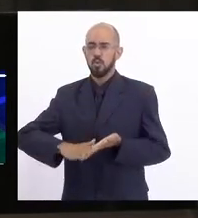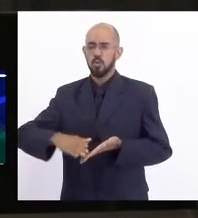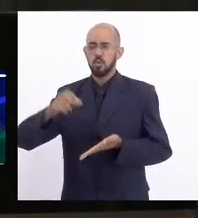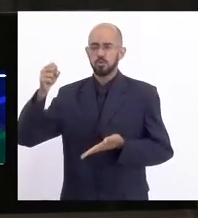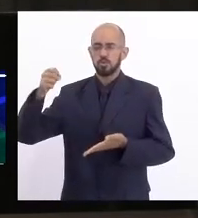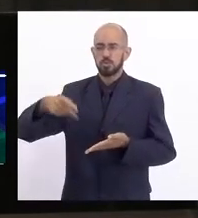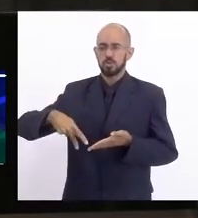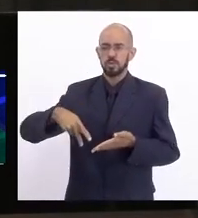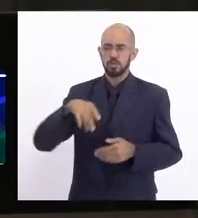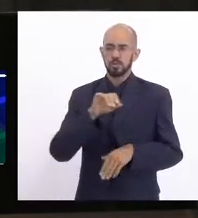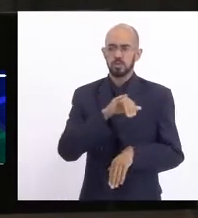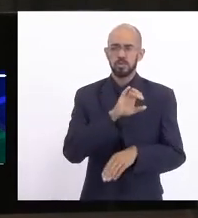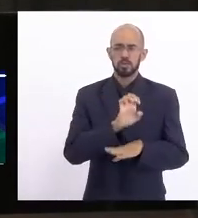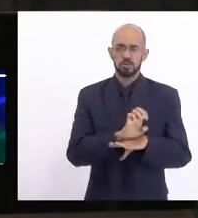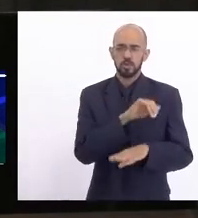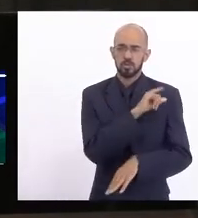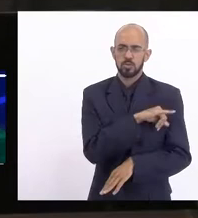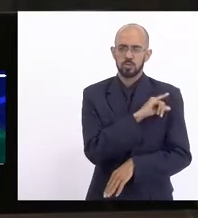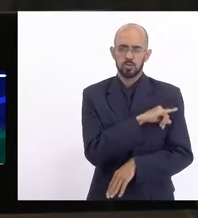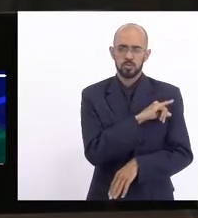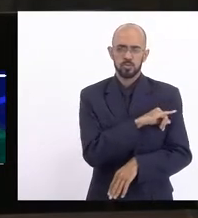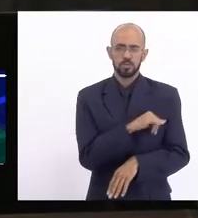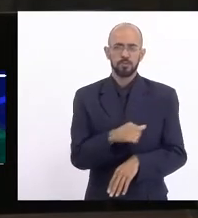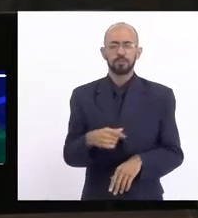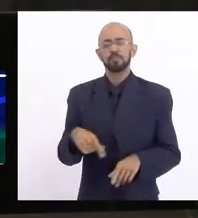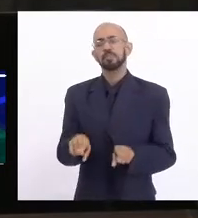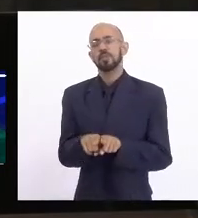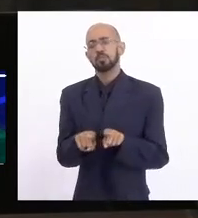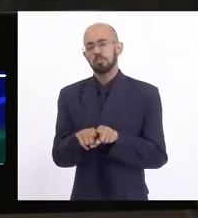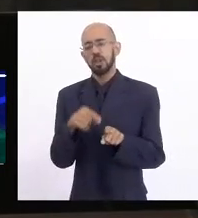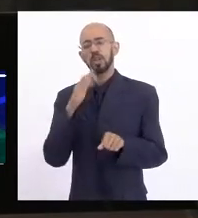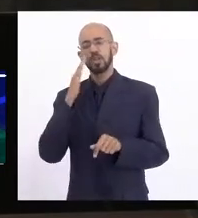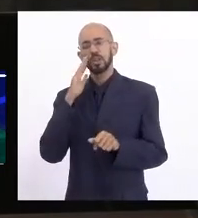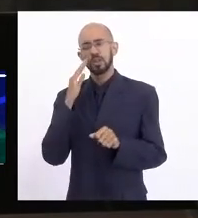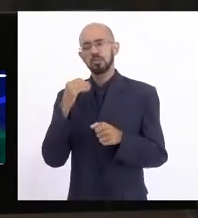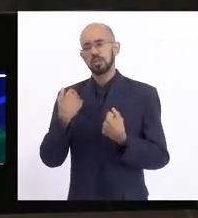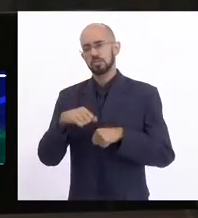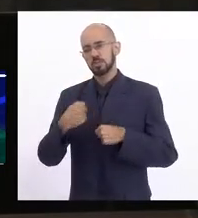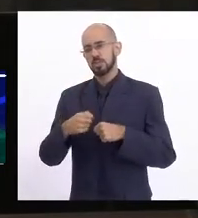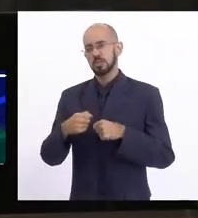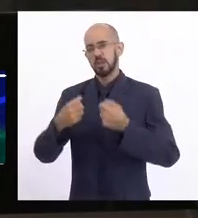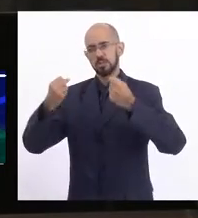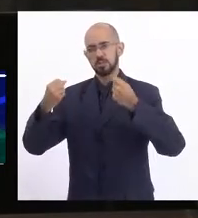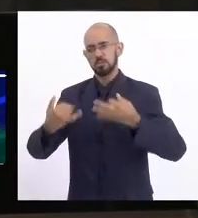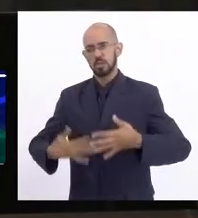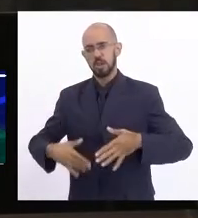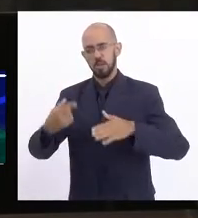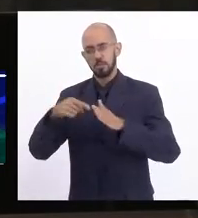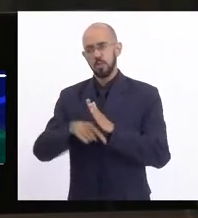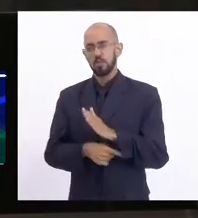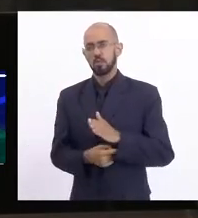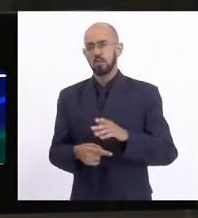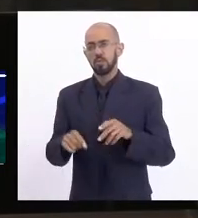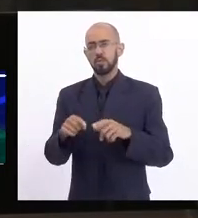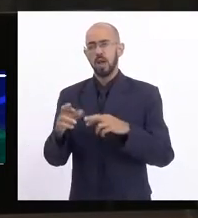Estado do Rio de Janeiro. Eu entendo também que a gente deveria abordar com mais profundidade a relação que o Estado